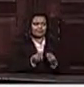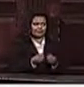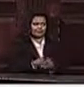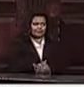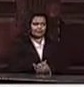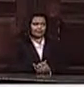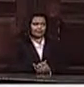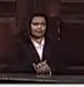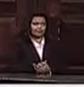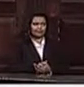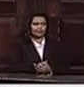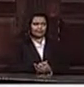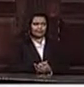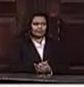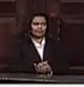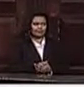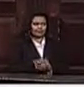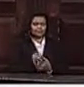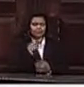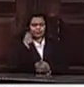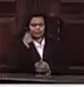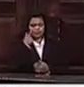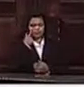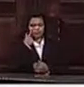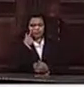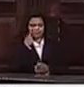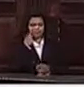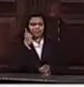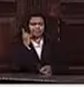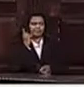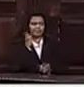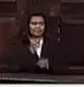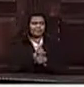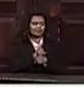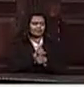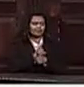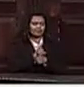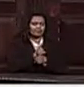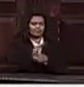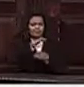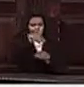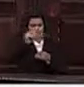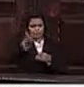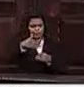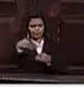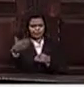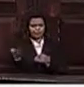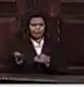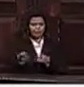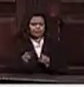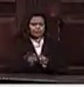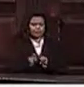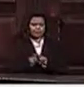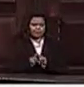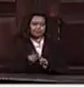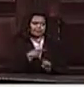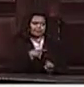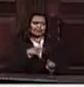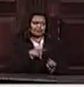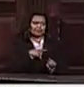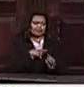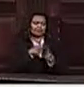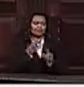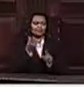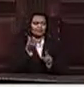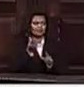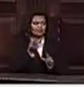843 áreas, nós vamos ver que houve um aumento do número de homicídios. No ano